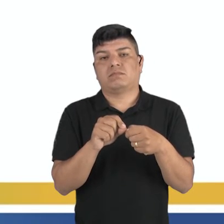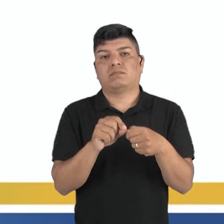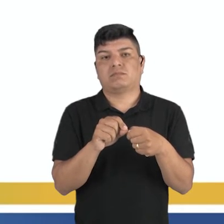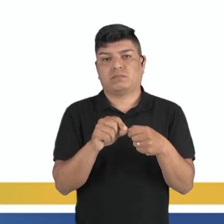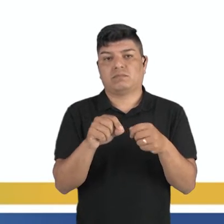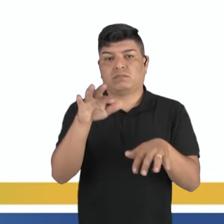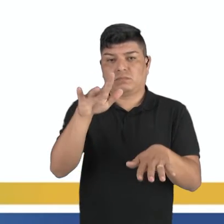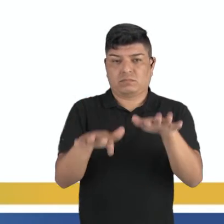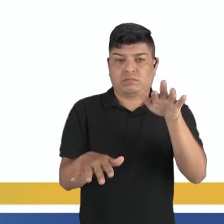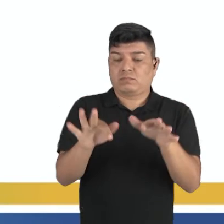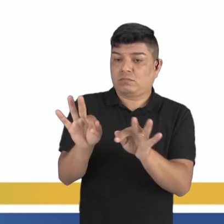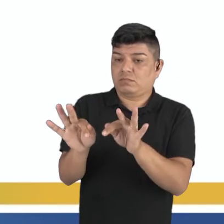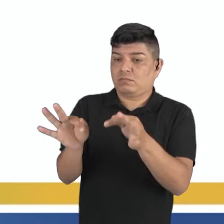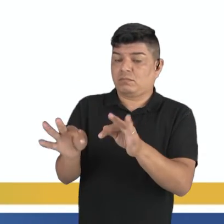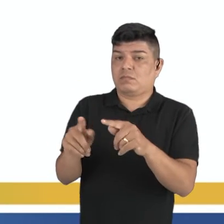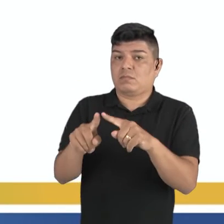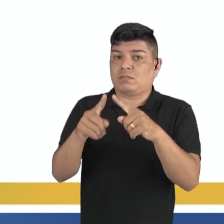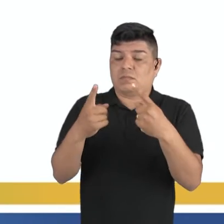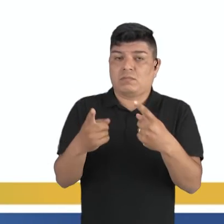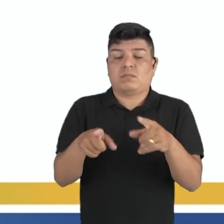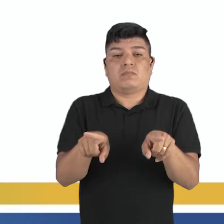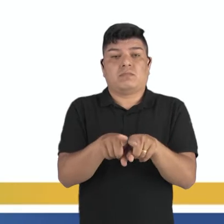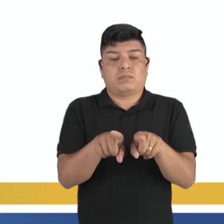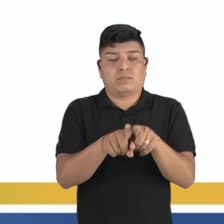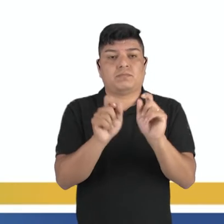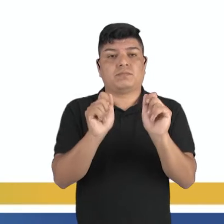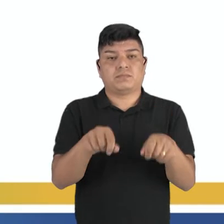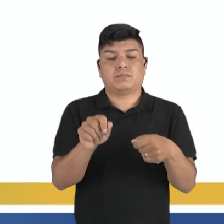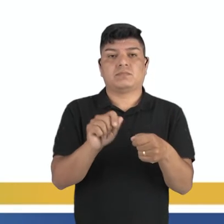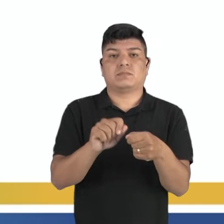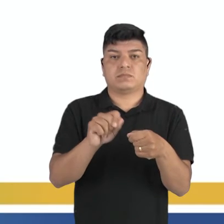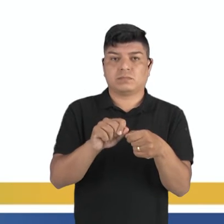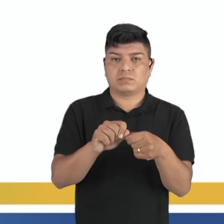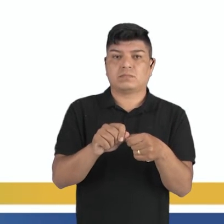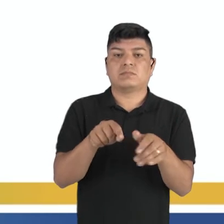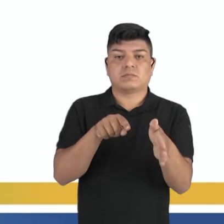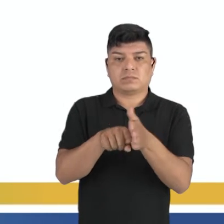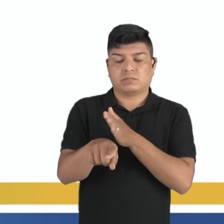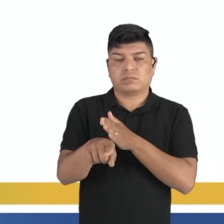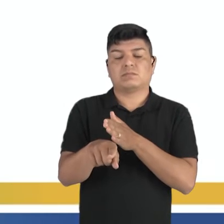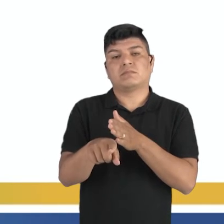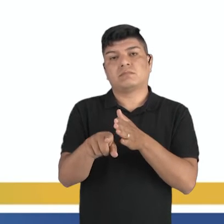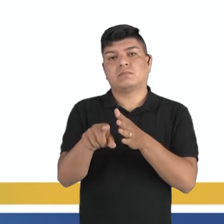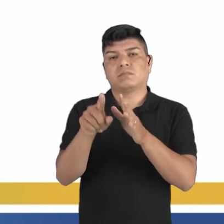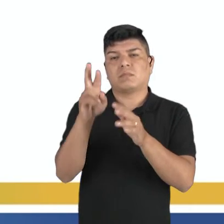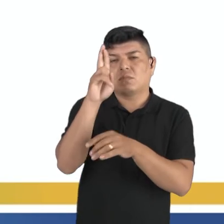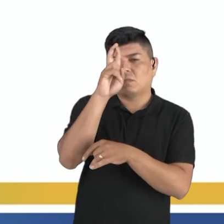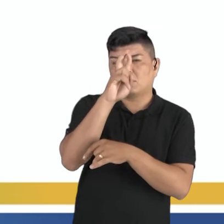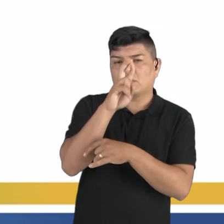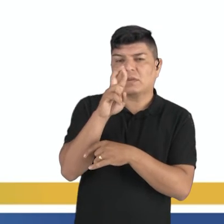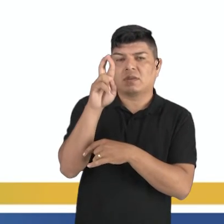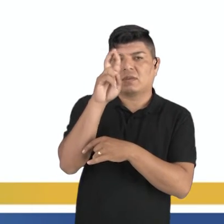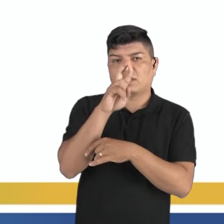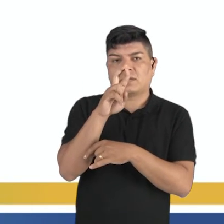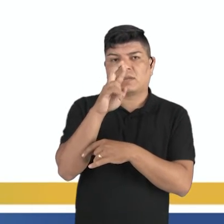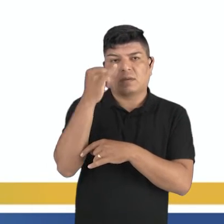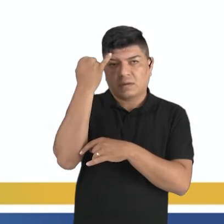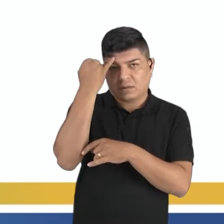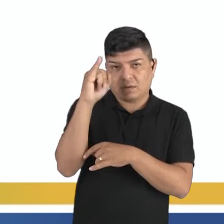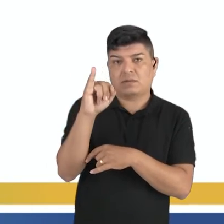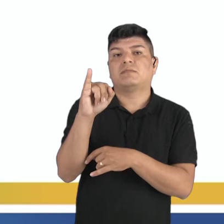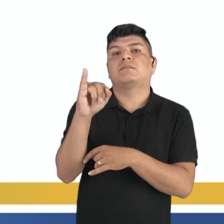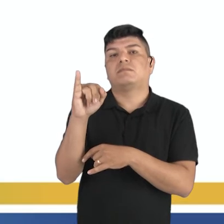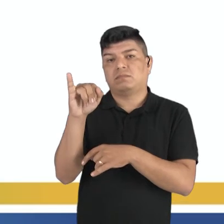da média aritmética simples, mas nós também podemos, né, realizar essa questão observando aí a ideia da